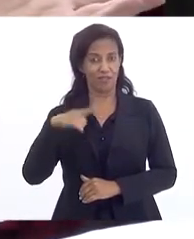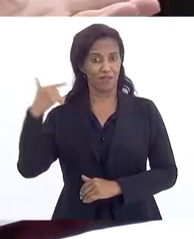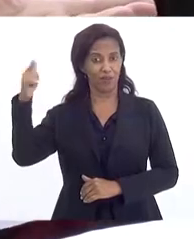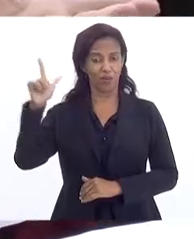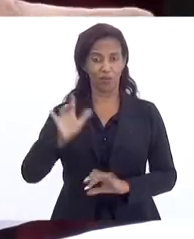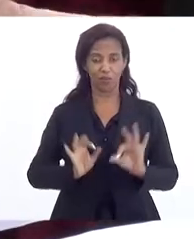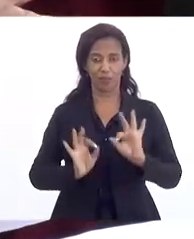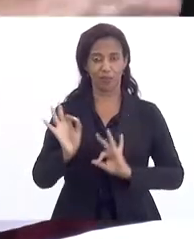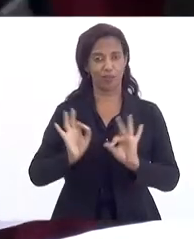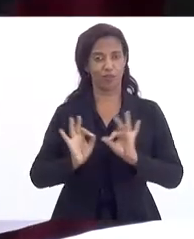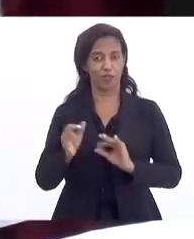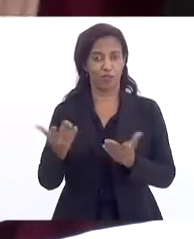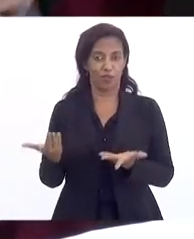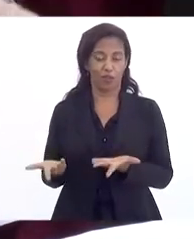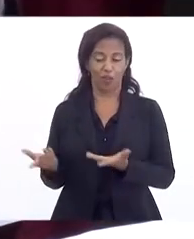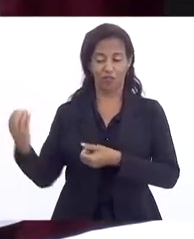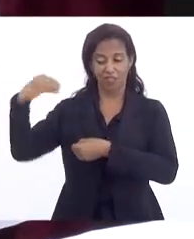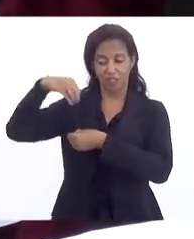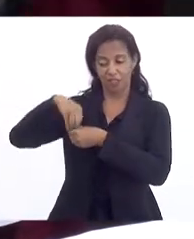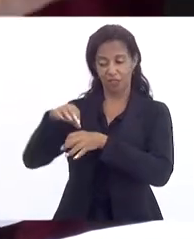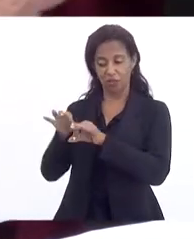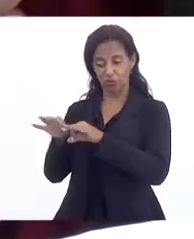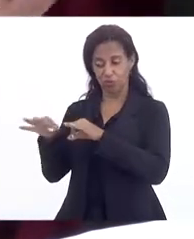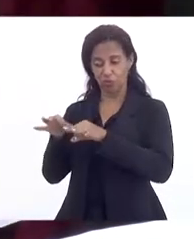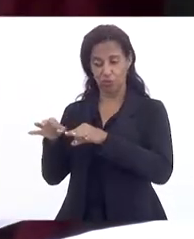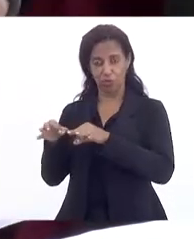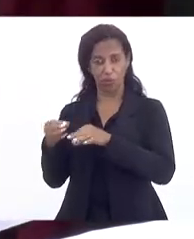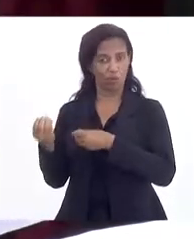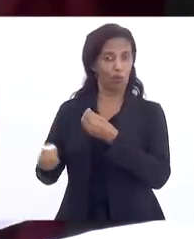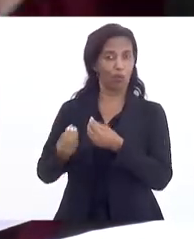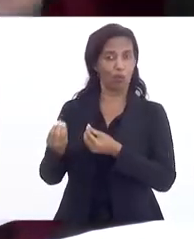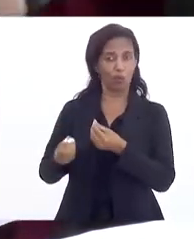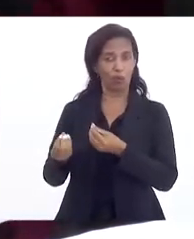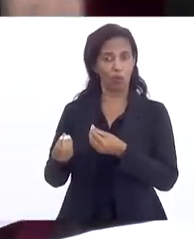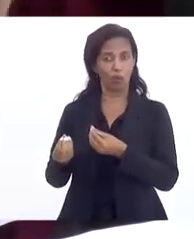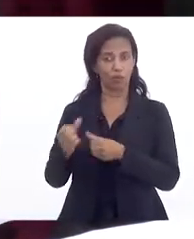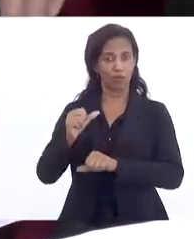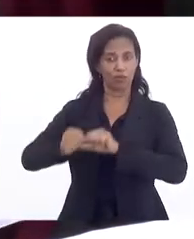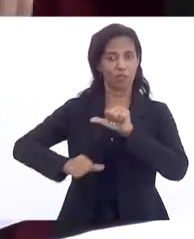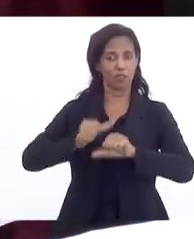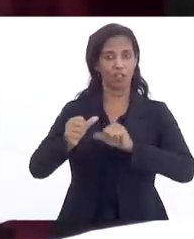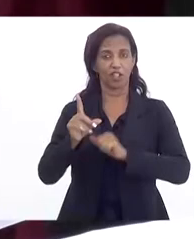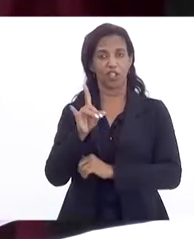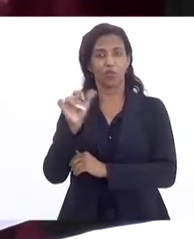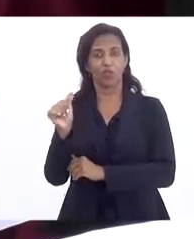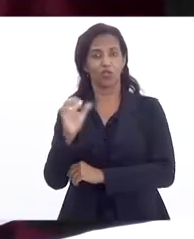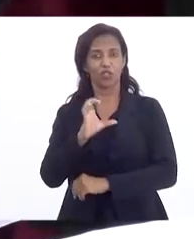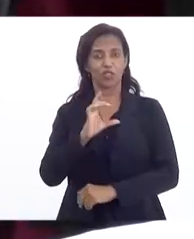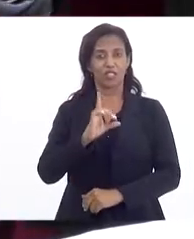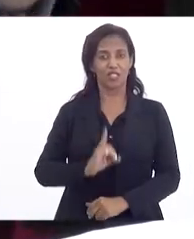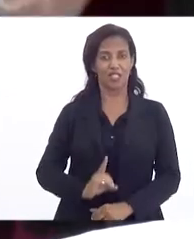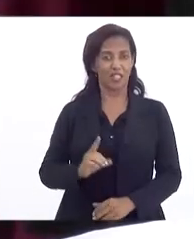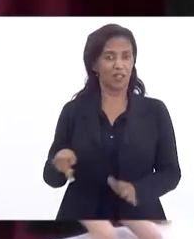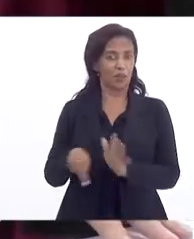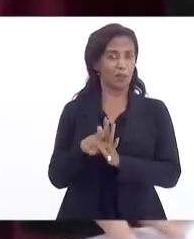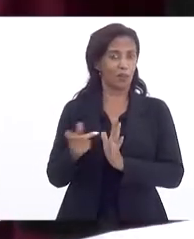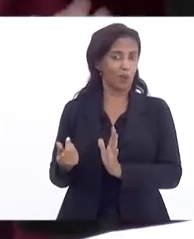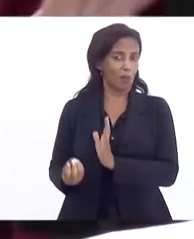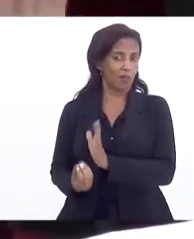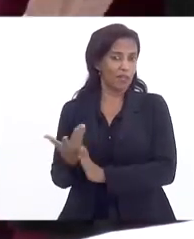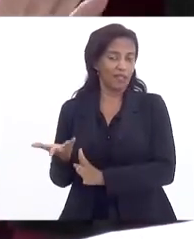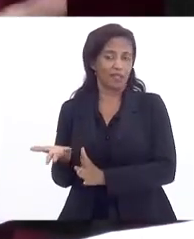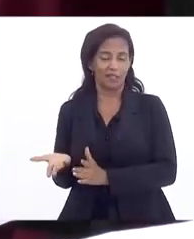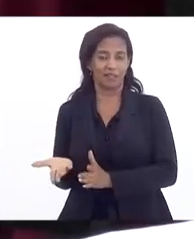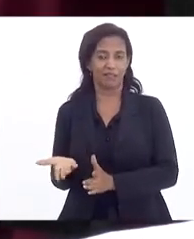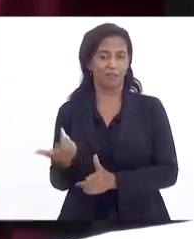projeto. Ora, você, dentro de um projeto, você não constrói. Ele quer transformar o Dia do Cidadão, ele cria o Dia do Cidadão, sem problema